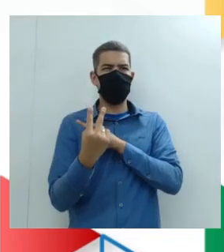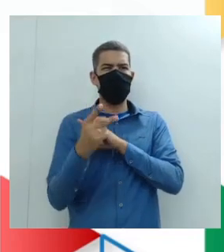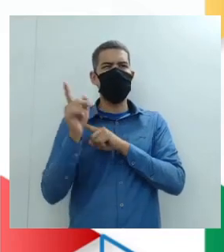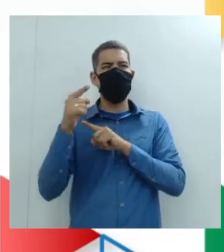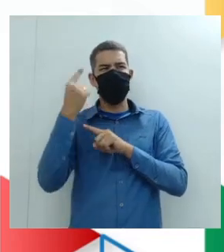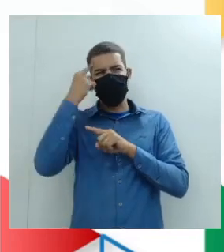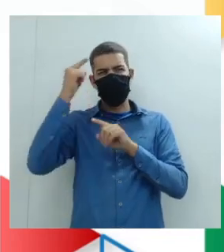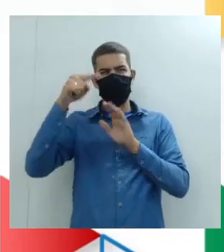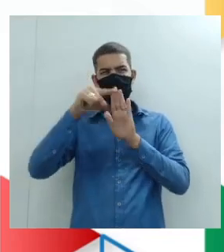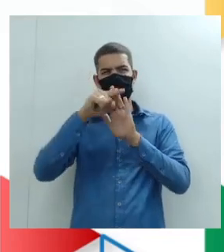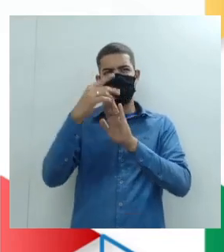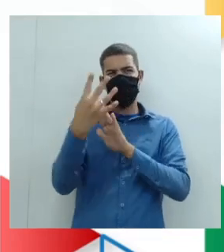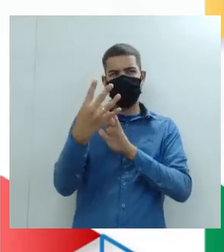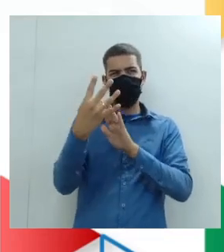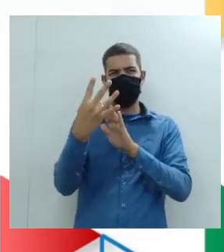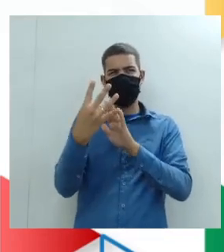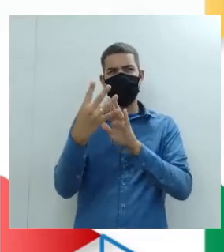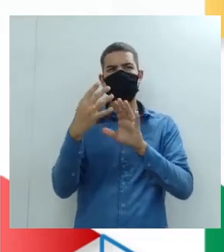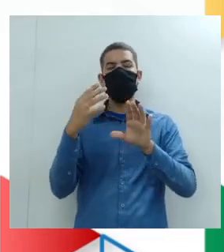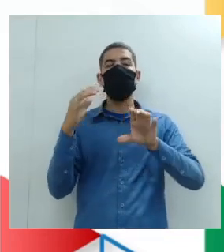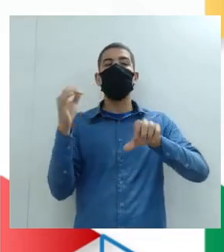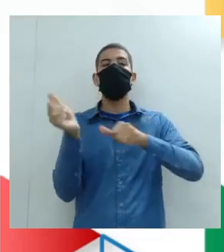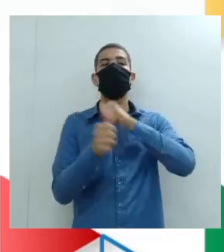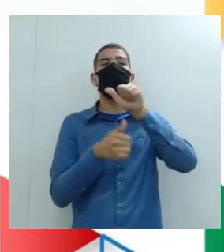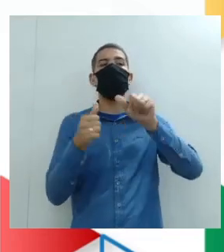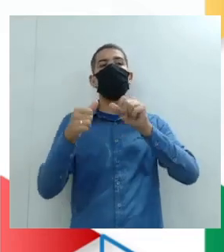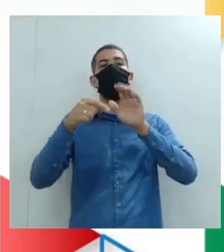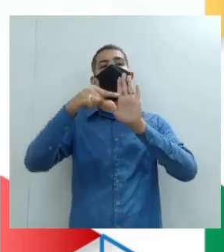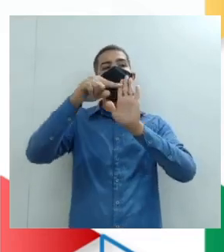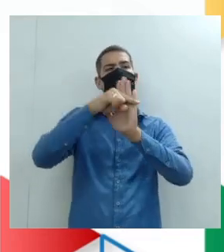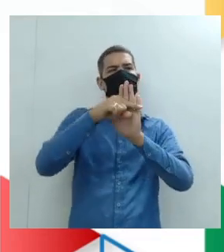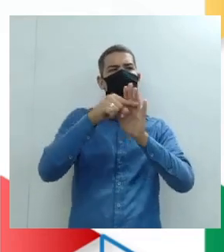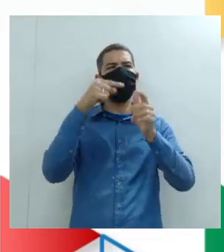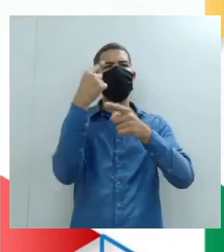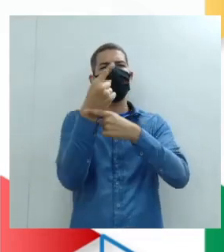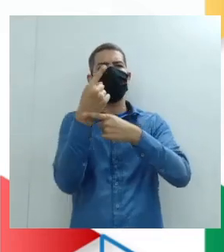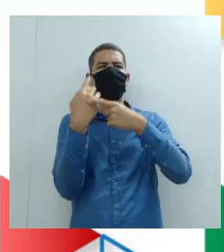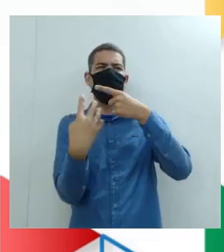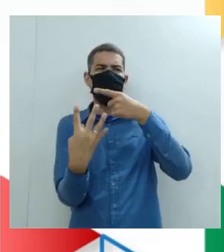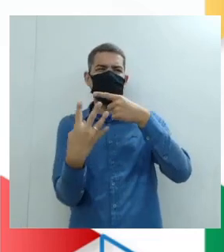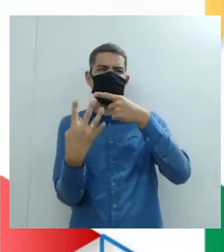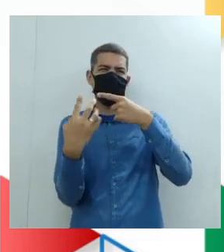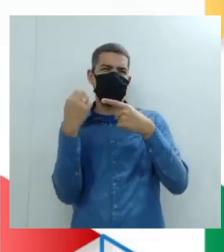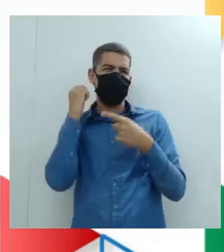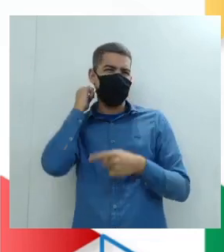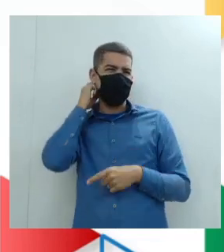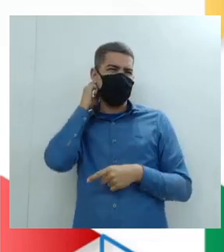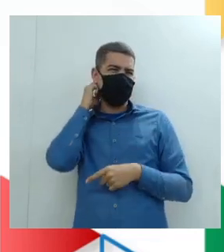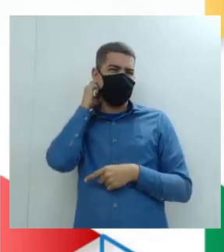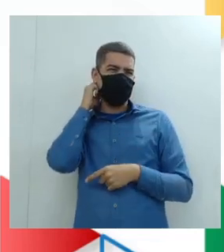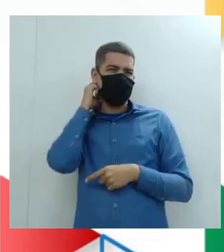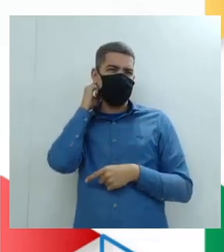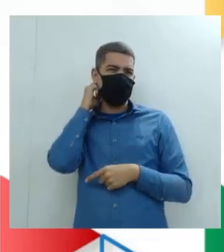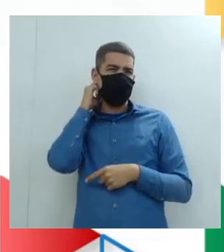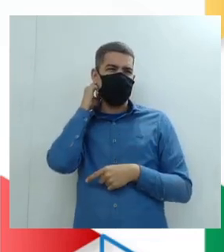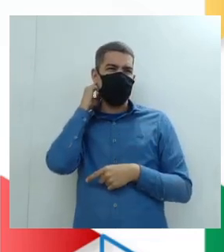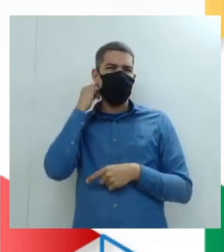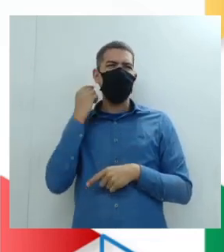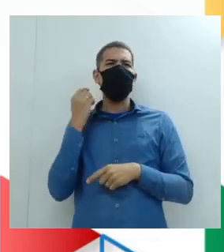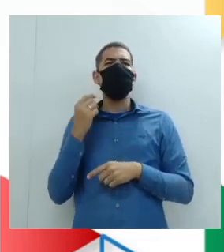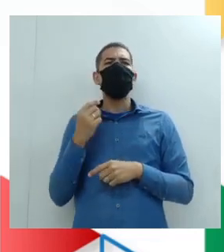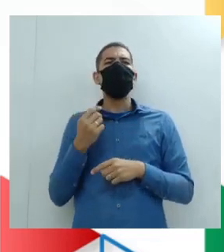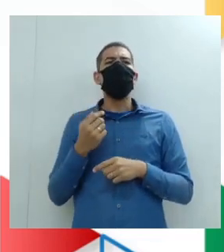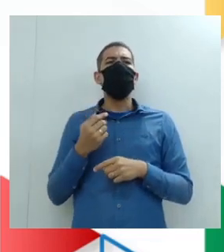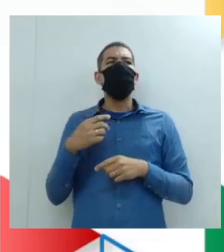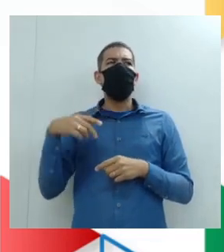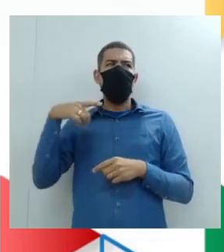menos 4, vai ficar menos 1 sobre 4. Menos 4 estava menos 4 sobre 1, então ficou 1